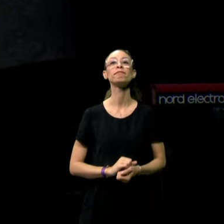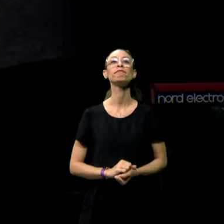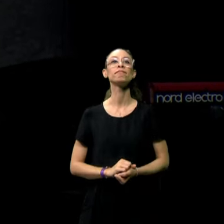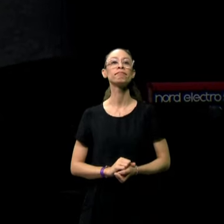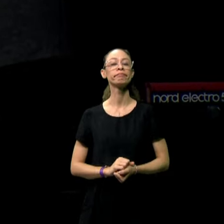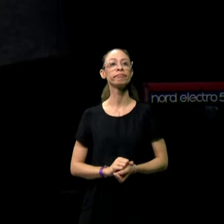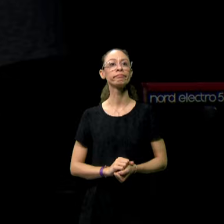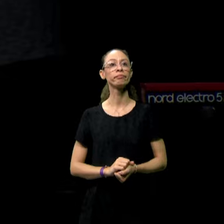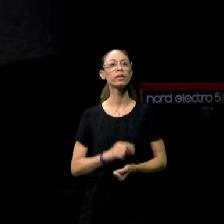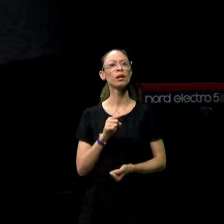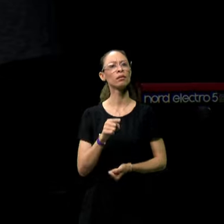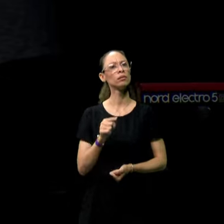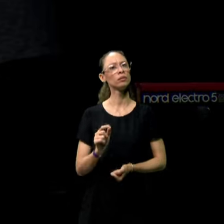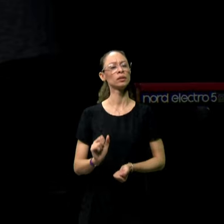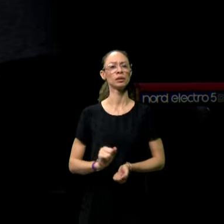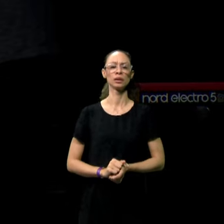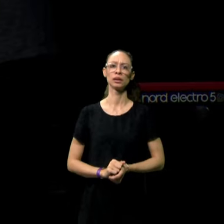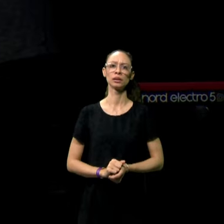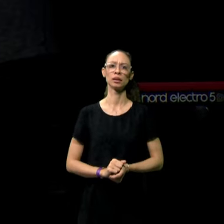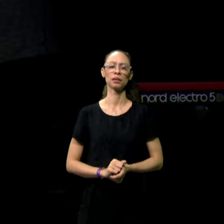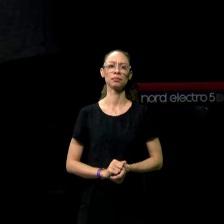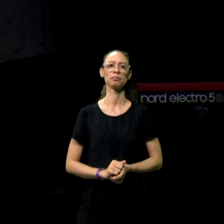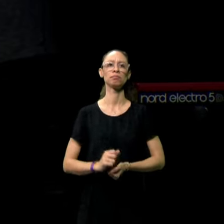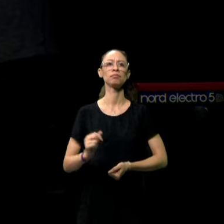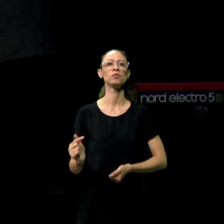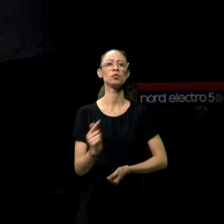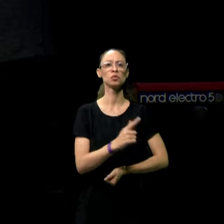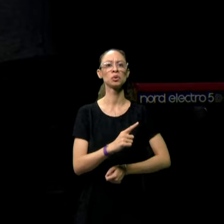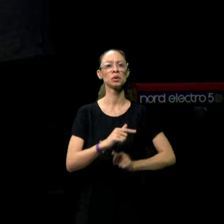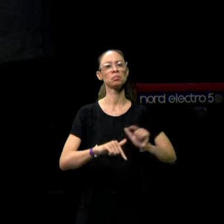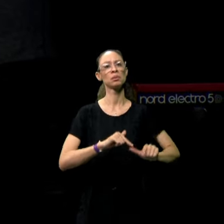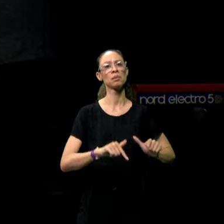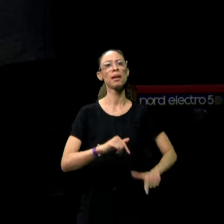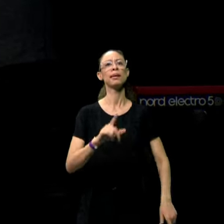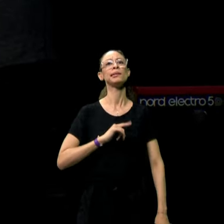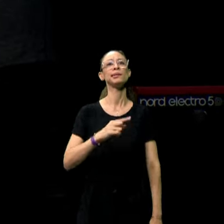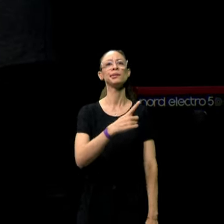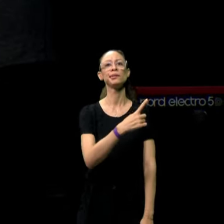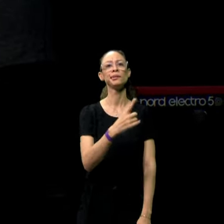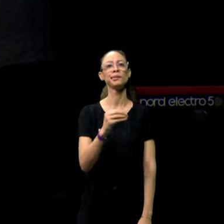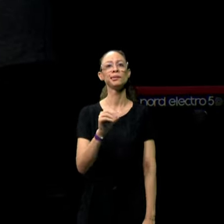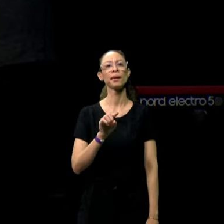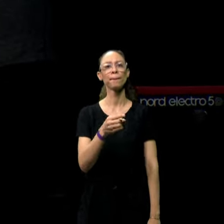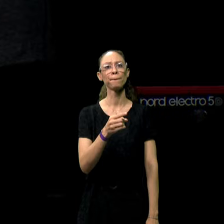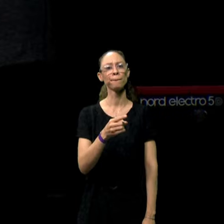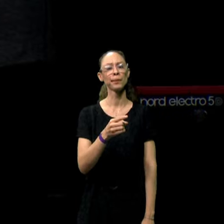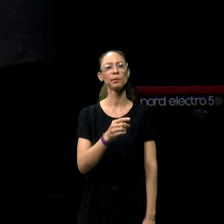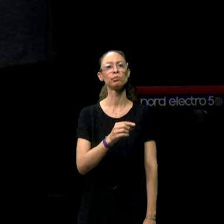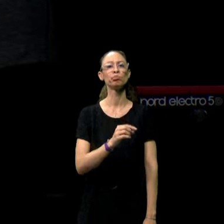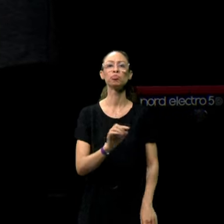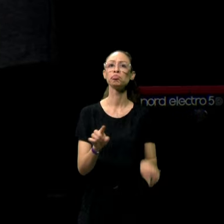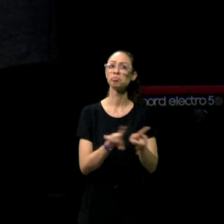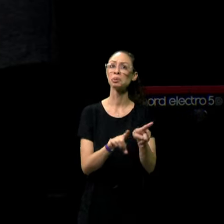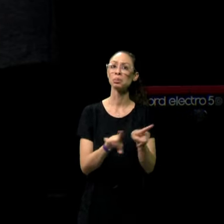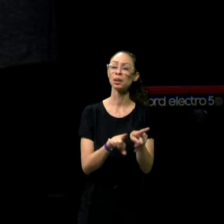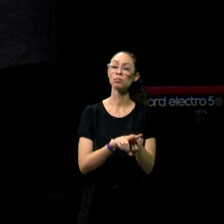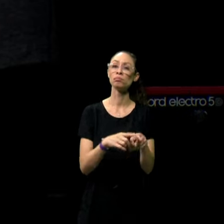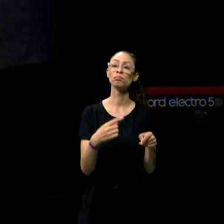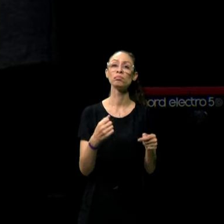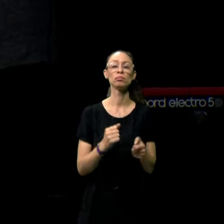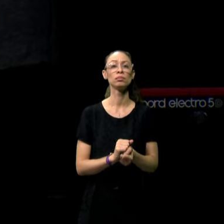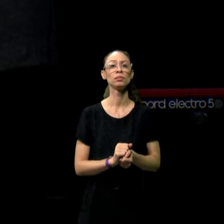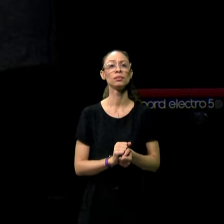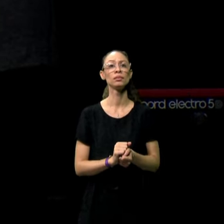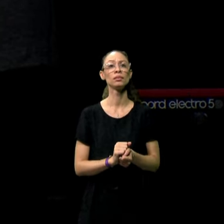e você prestasse serviço para a empresa também dispõe de 100 mil, porque o orçamento que ela tem para esse serviço, só